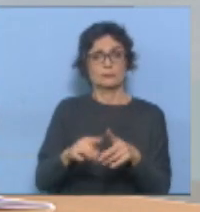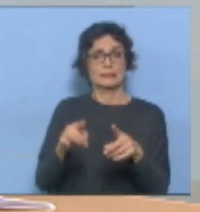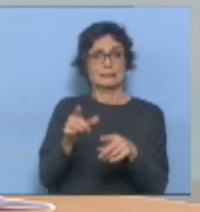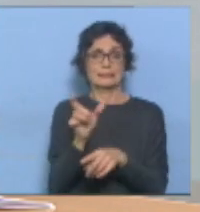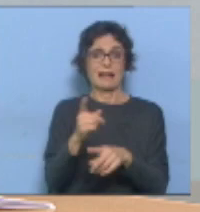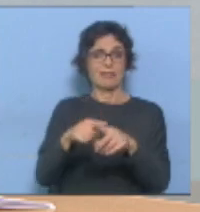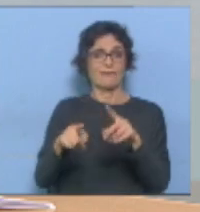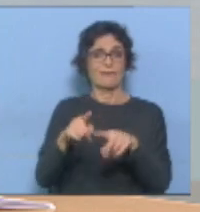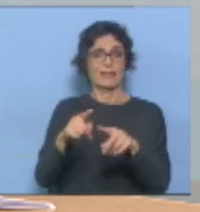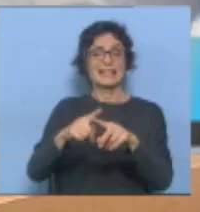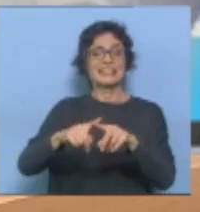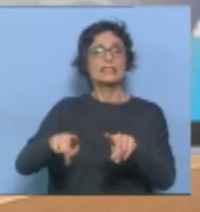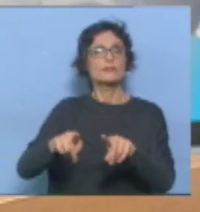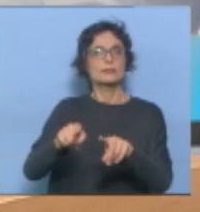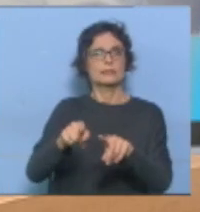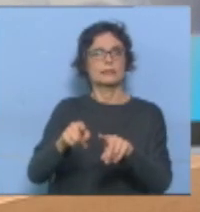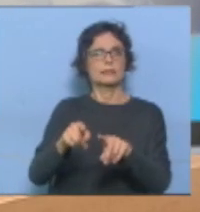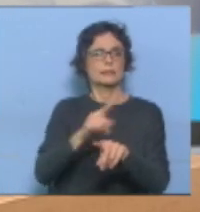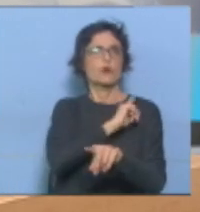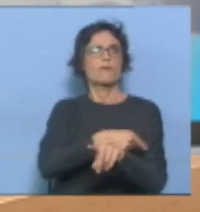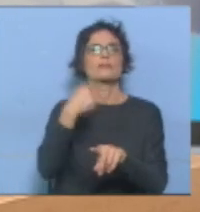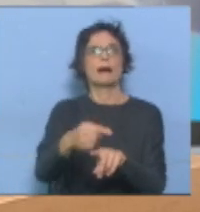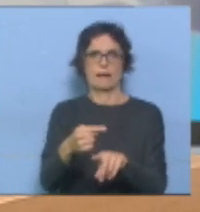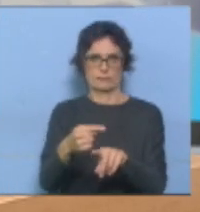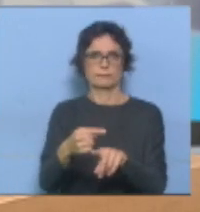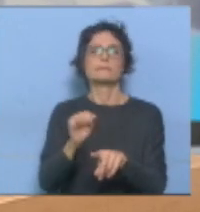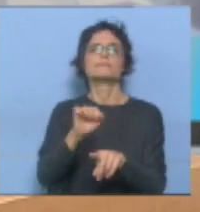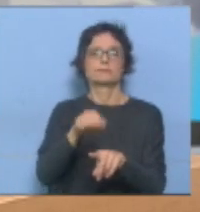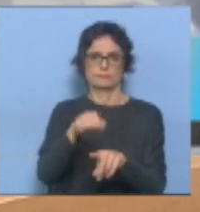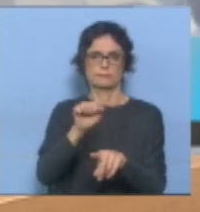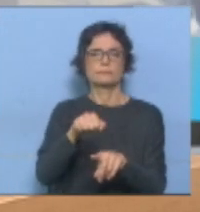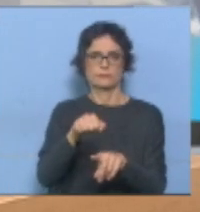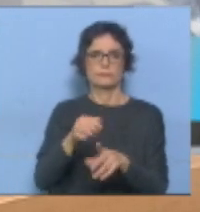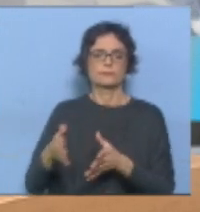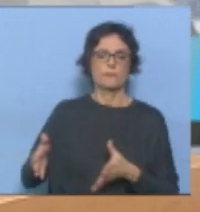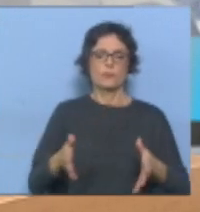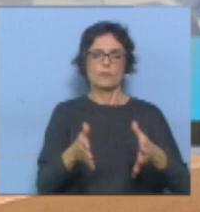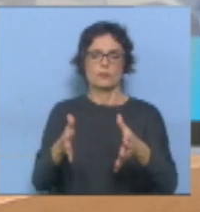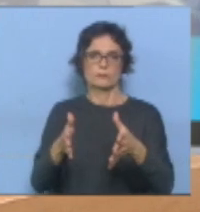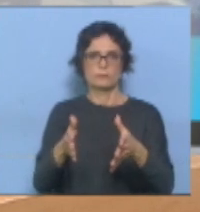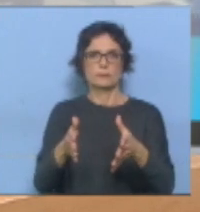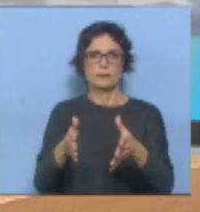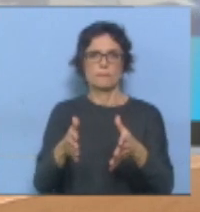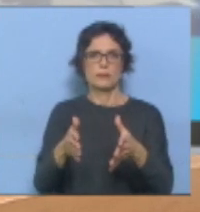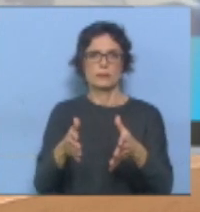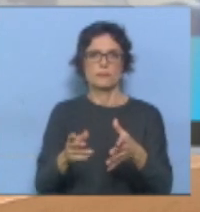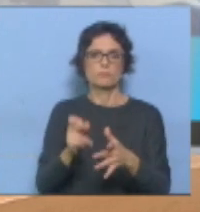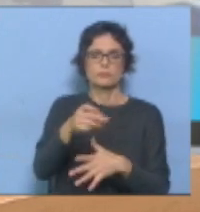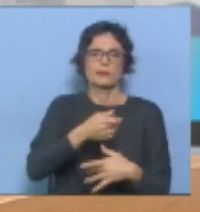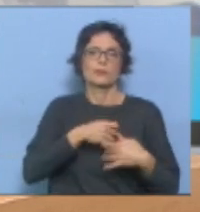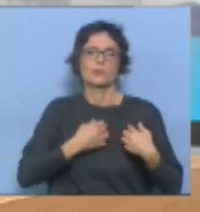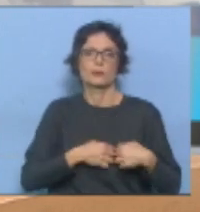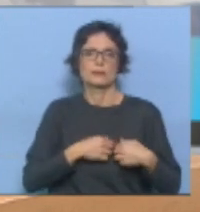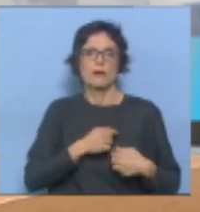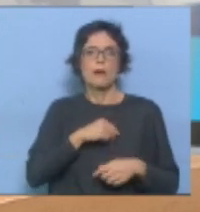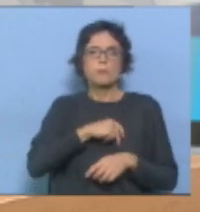força poderosa. A diferença tem uma força poderosíssima. Abre o nosso coração, modifica-nos por